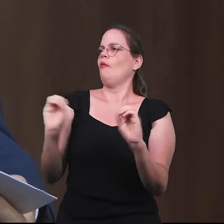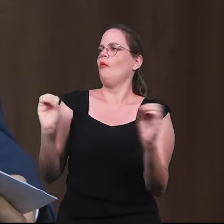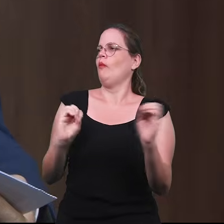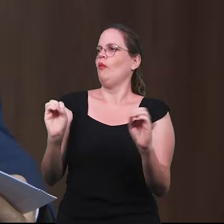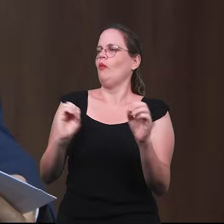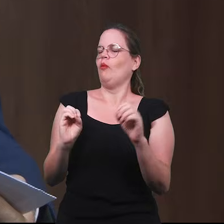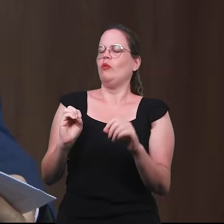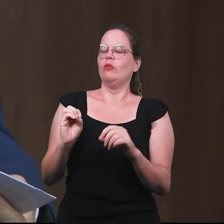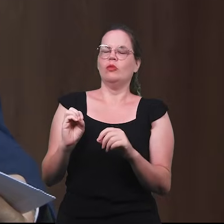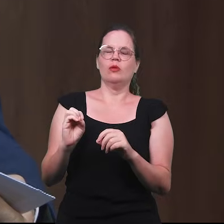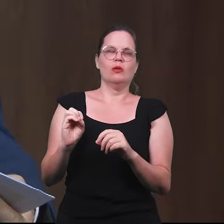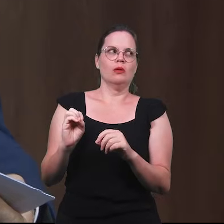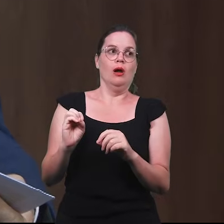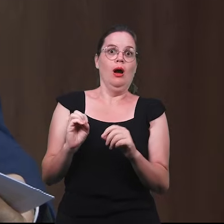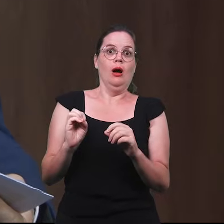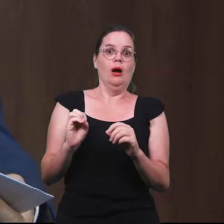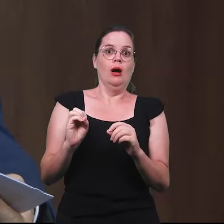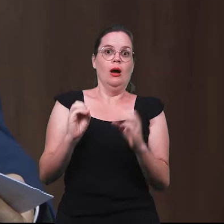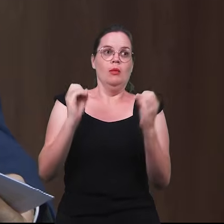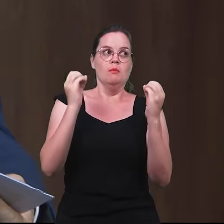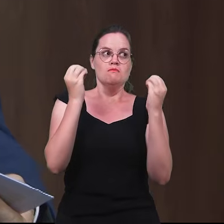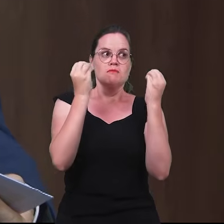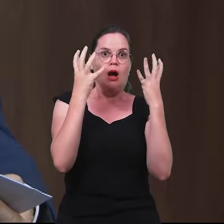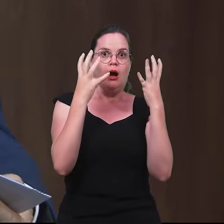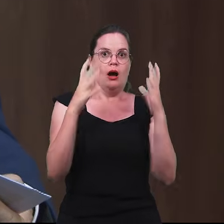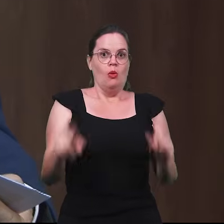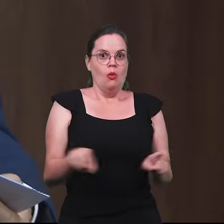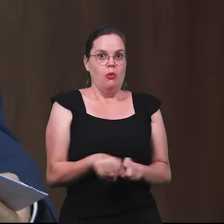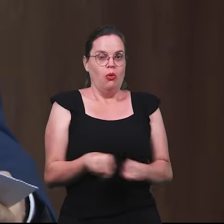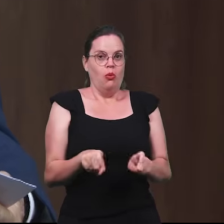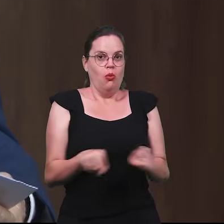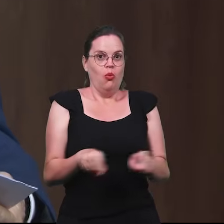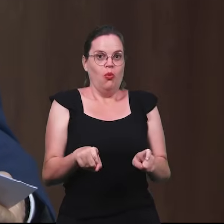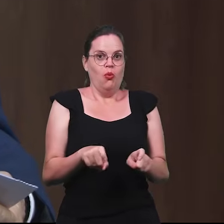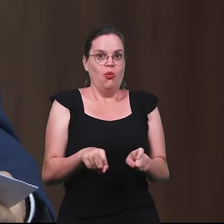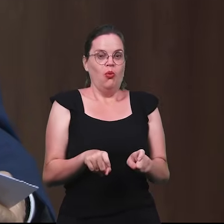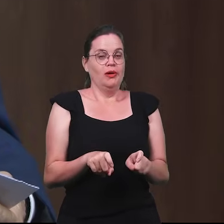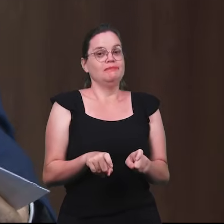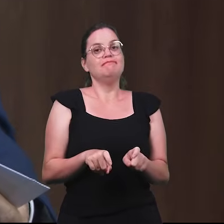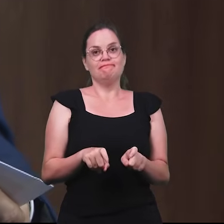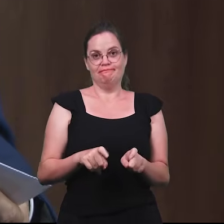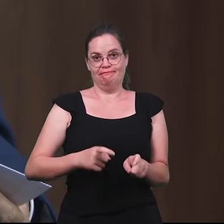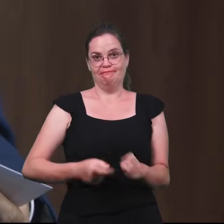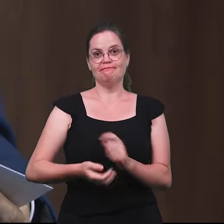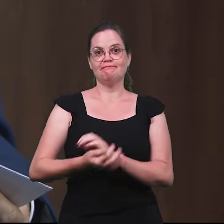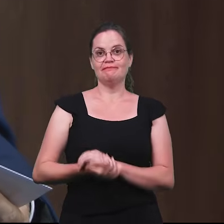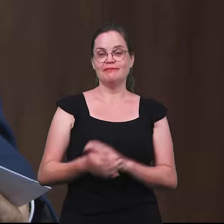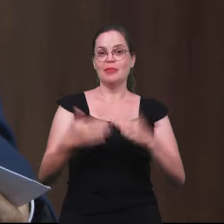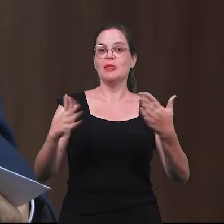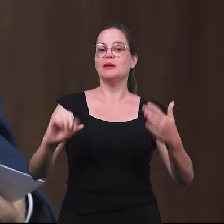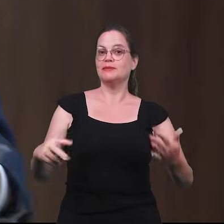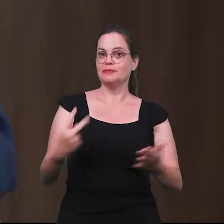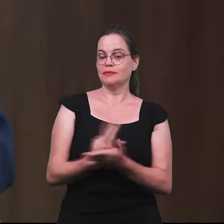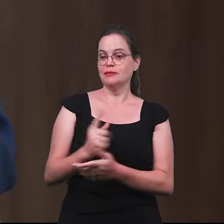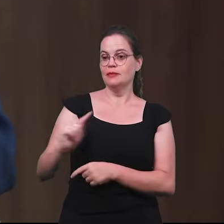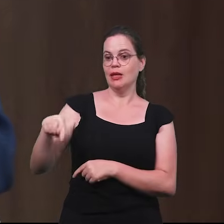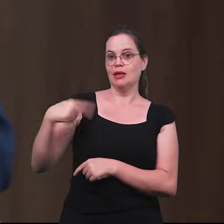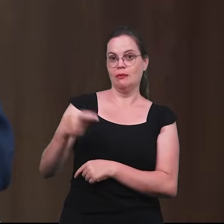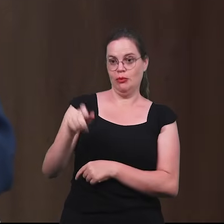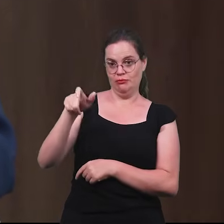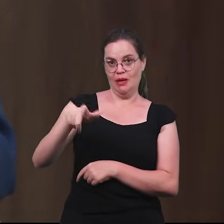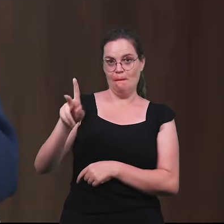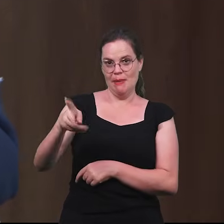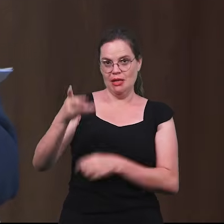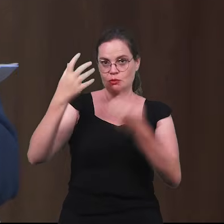joelhos batiam um no outro, uns nos outros. E então o rei, em seguida,